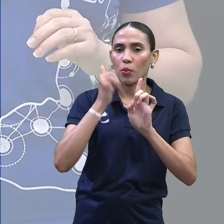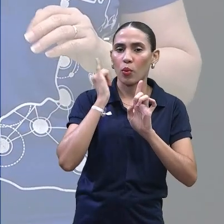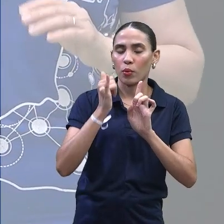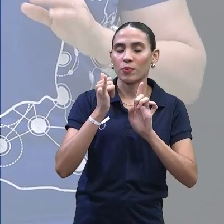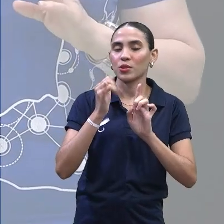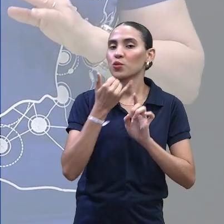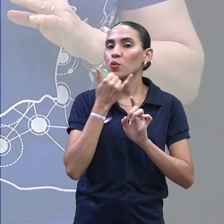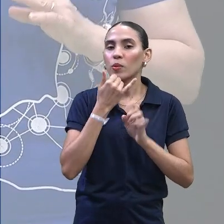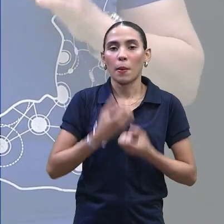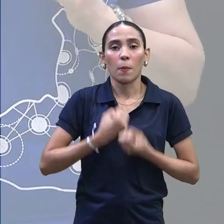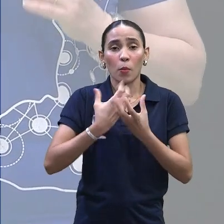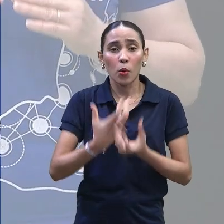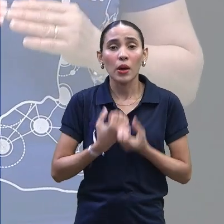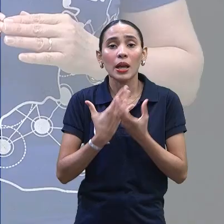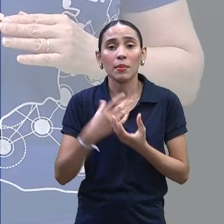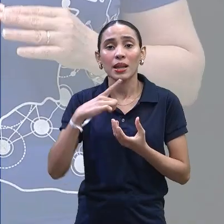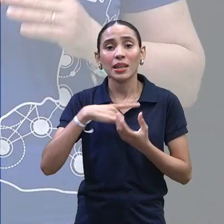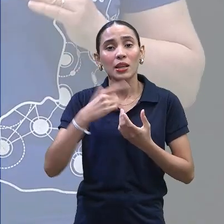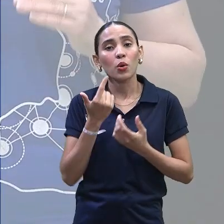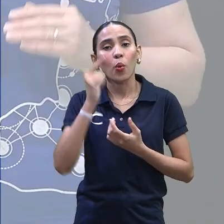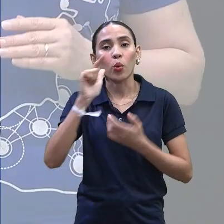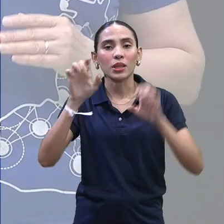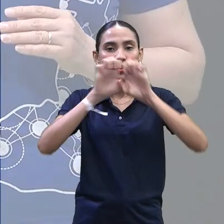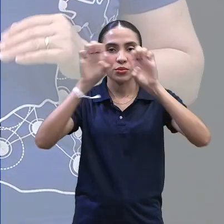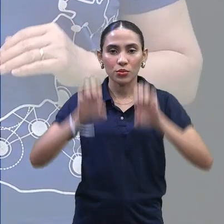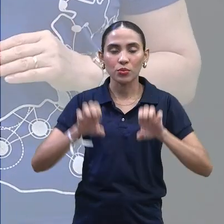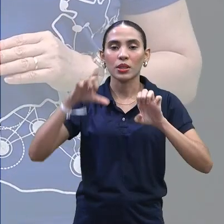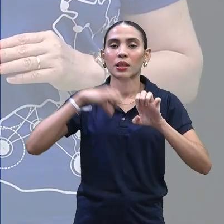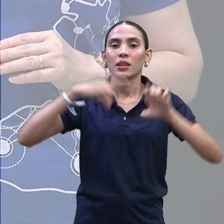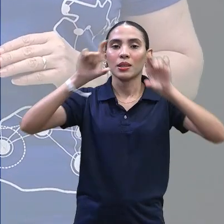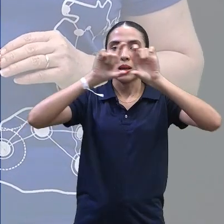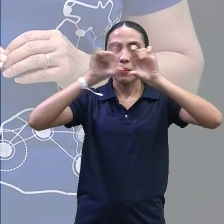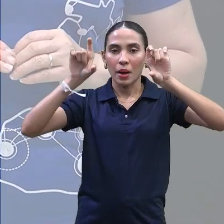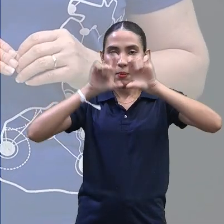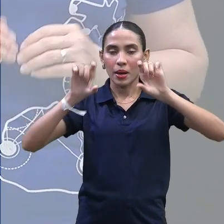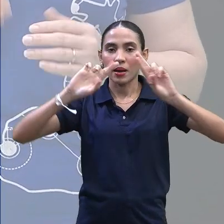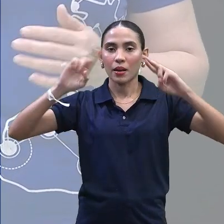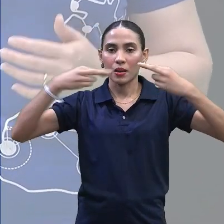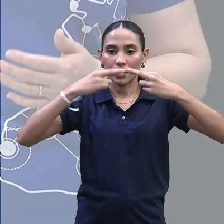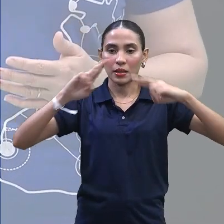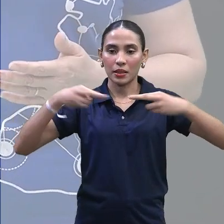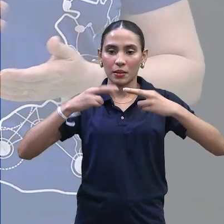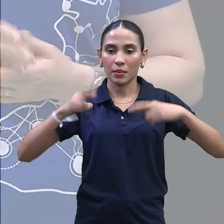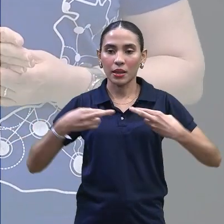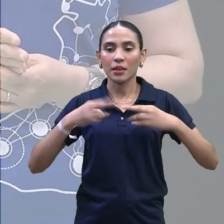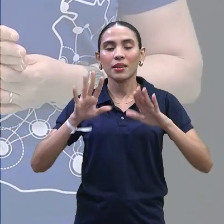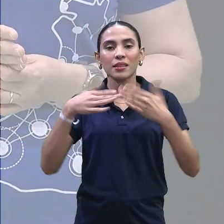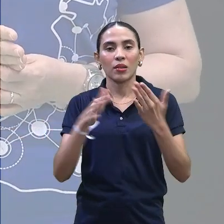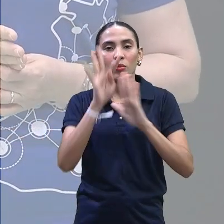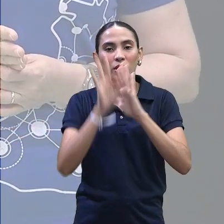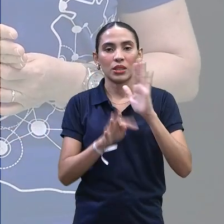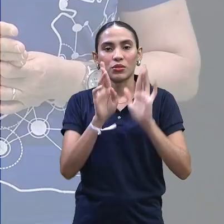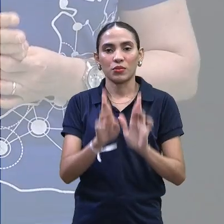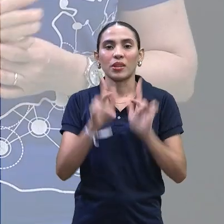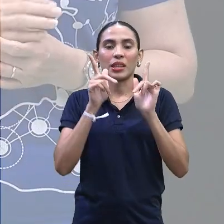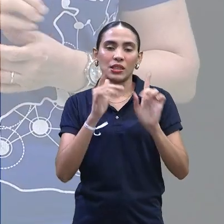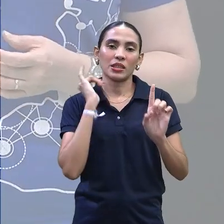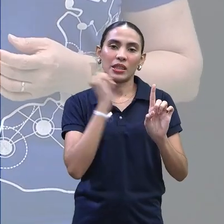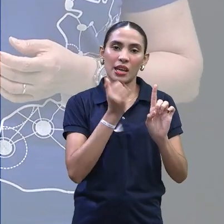estrutura, né? Ele é em forma de versos, ele tem estrofe, ele tem rimas, né? Então é um texto diferente do